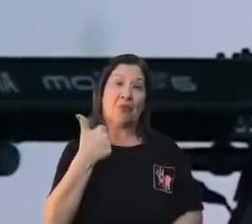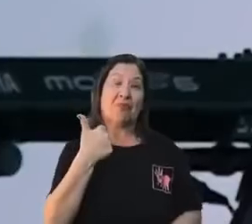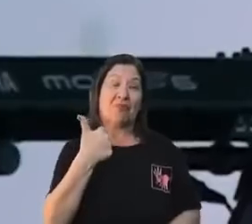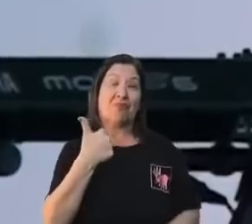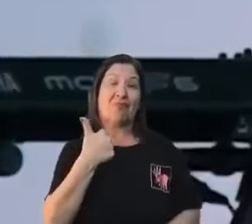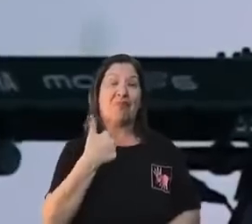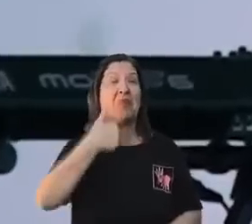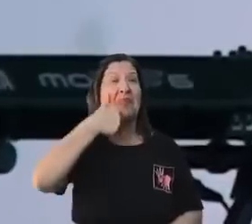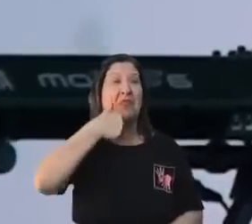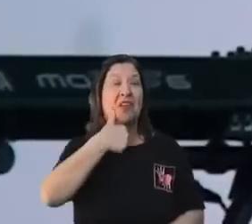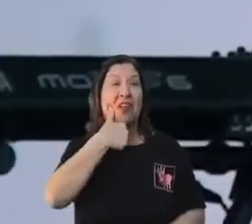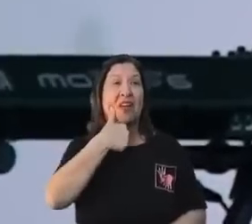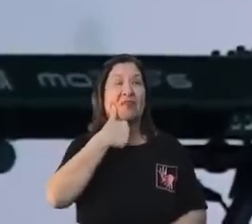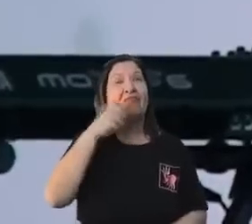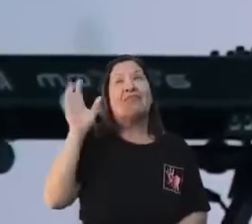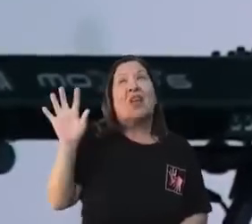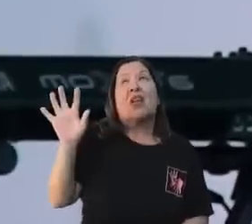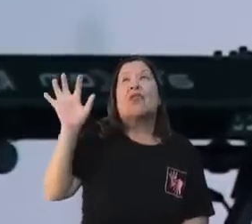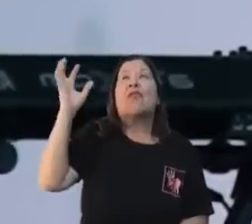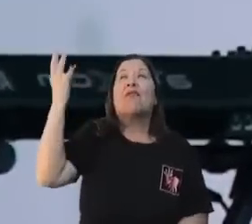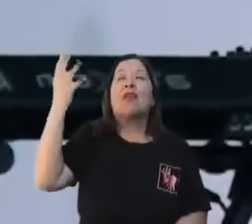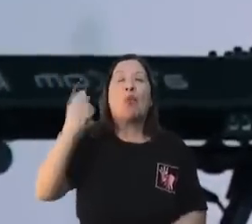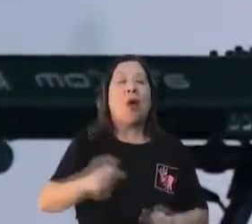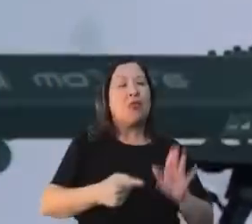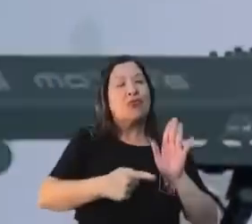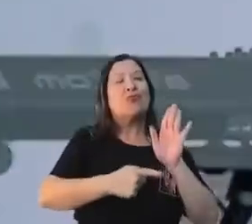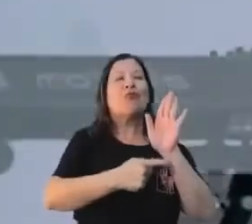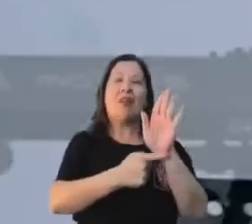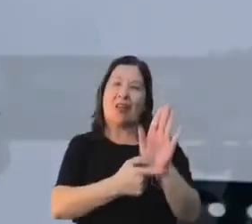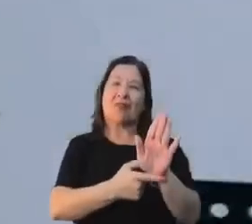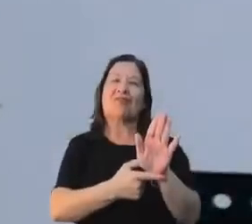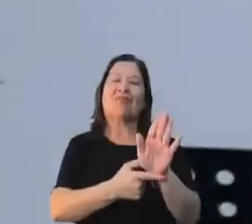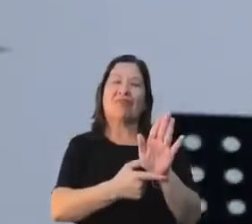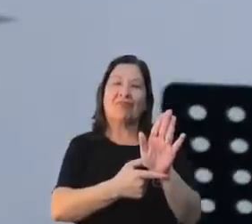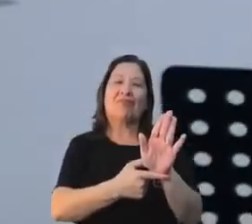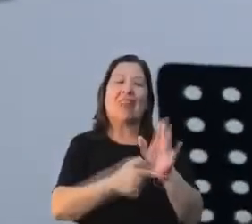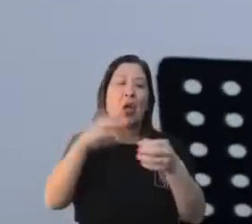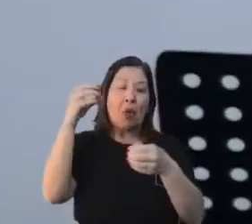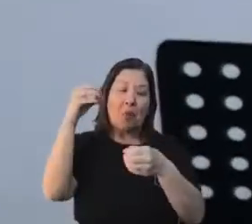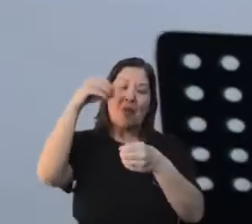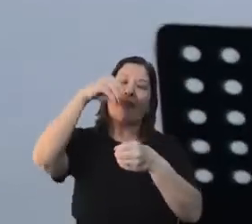resolveu fazer o seu melhor e fazer uma oferta